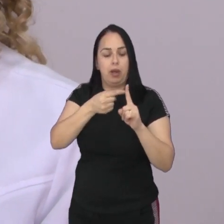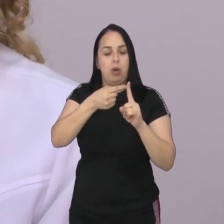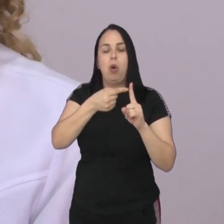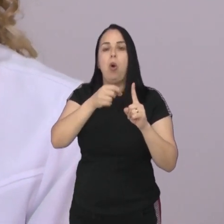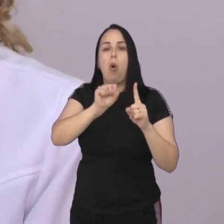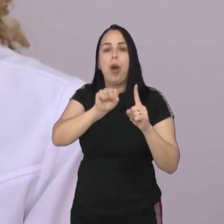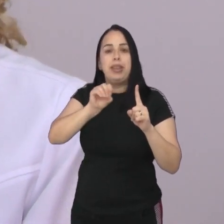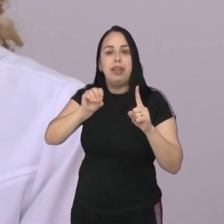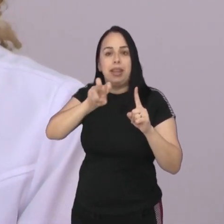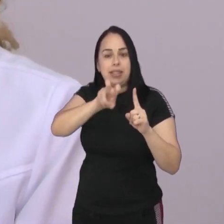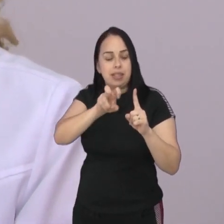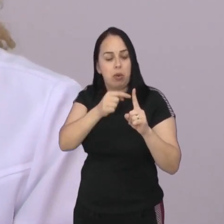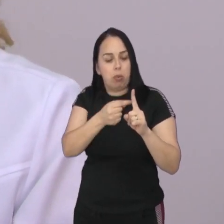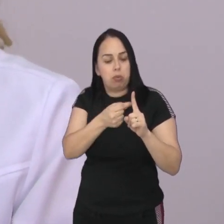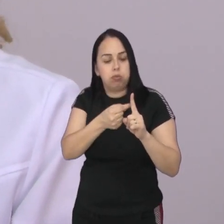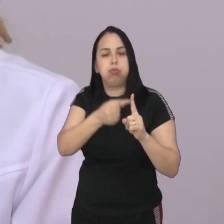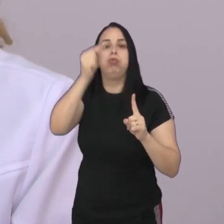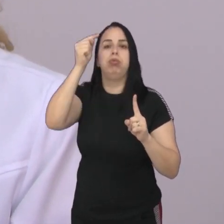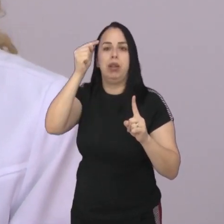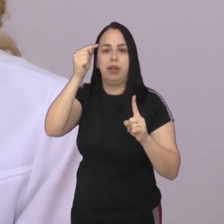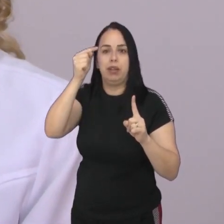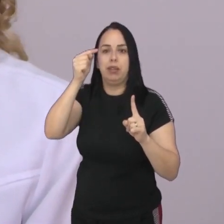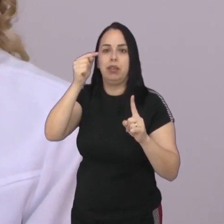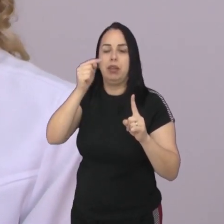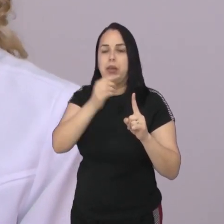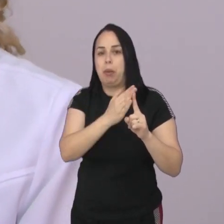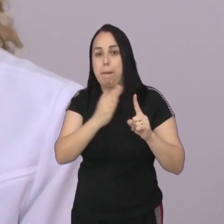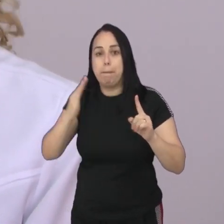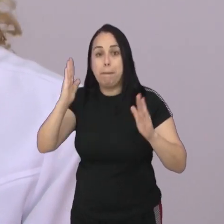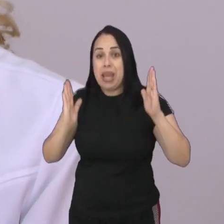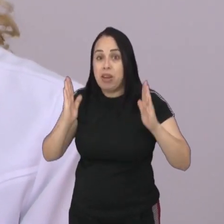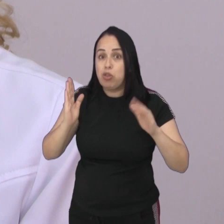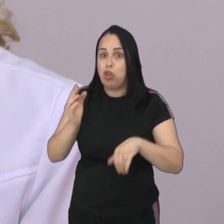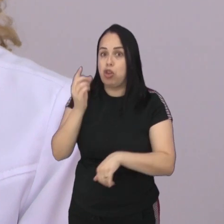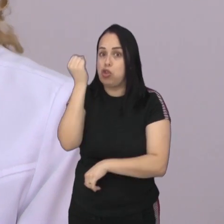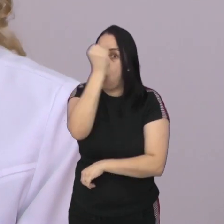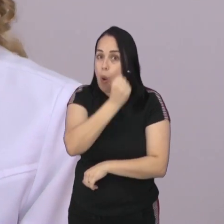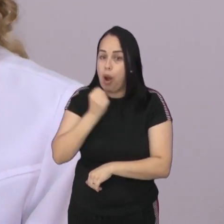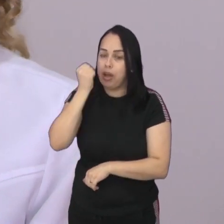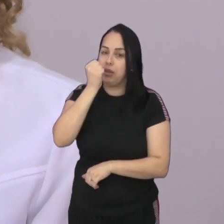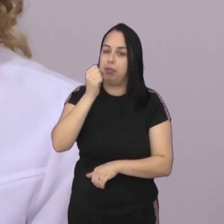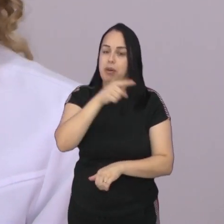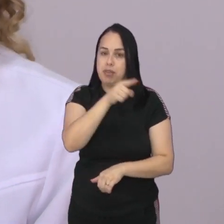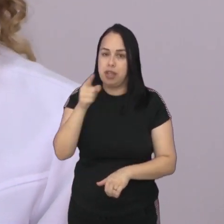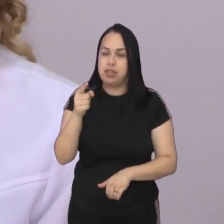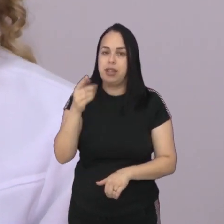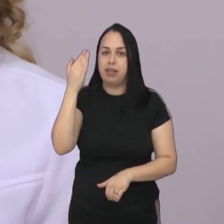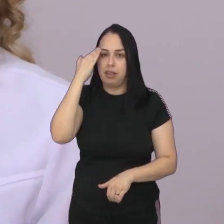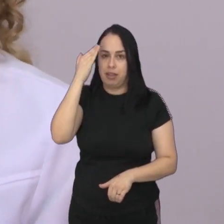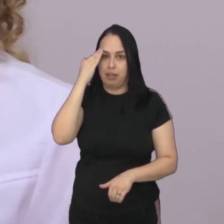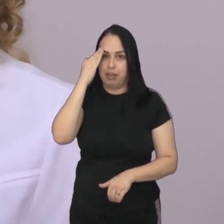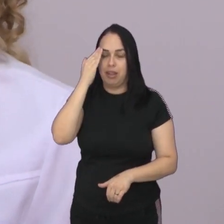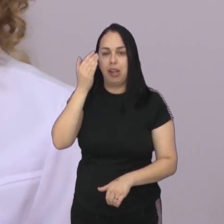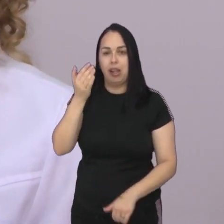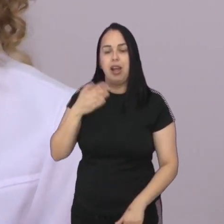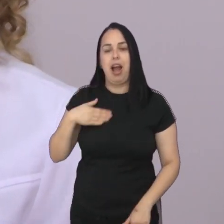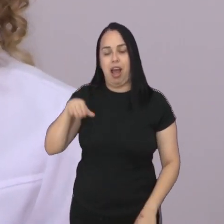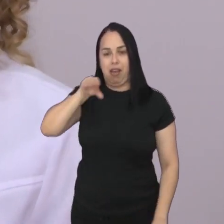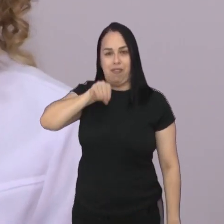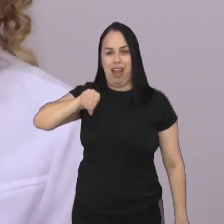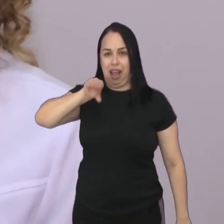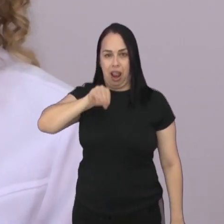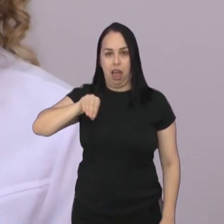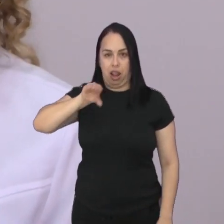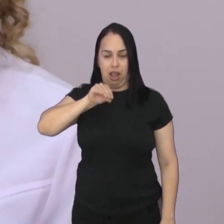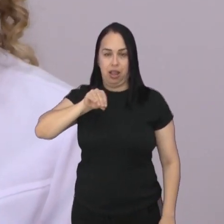um som acima de 85 decibéis, por um período acima de 8 horas. Então, para vocês terem uma noção, a conversa, sendo uma